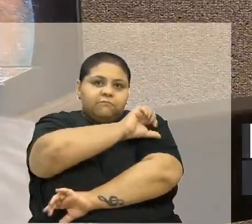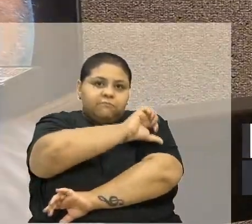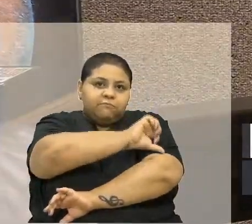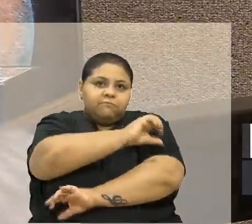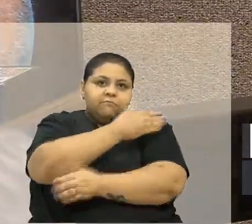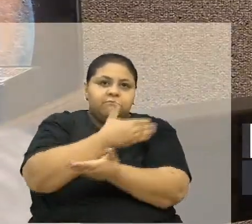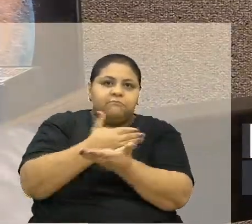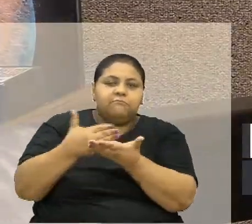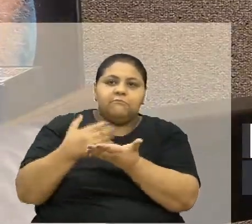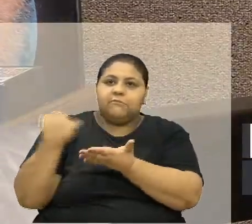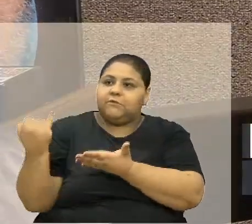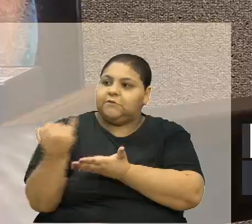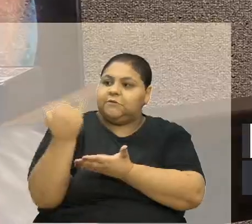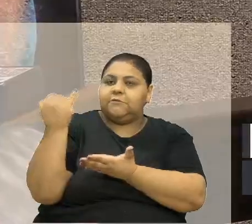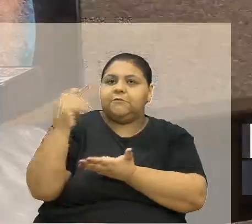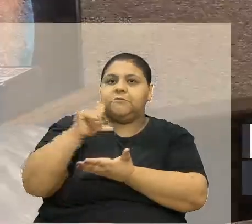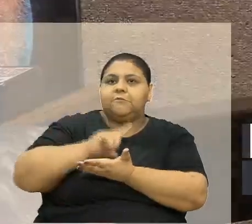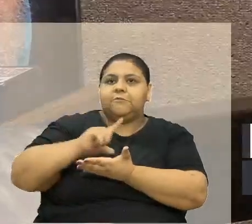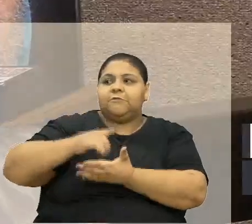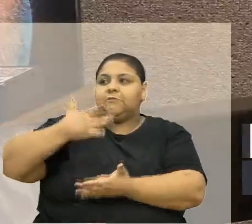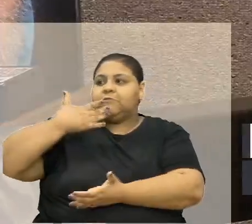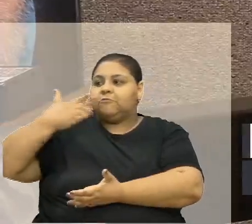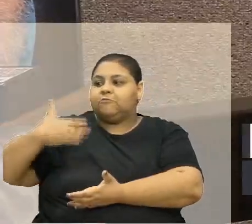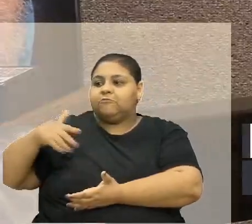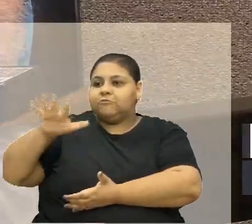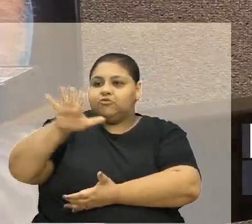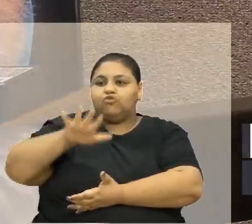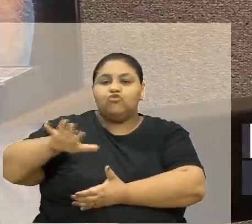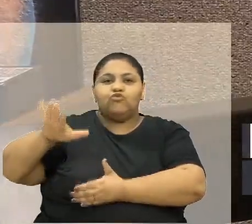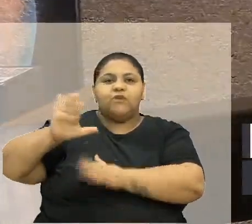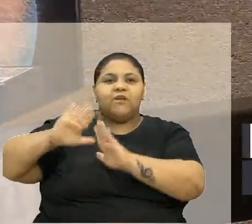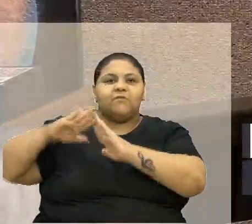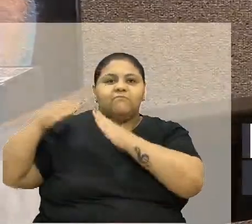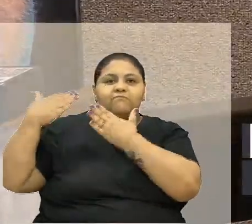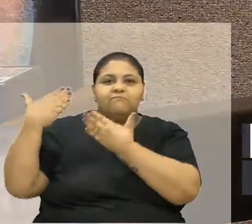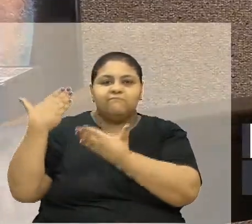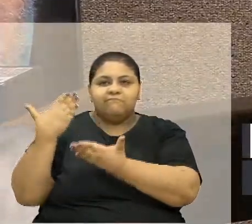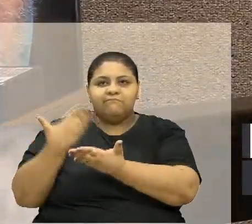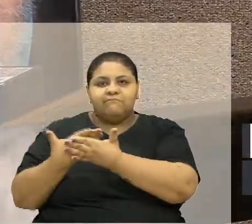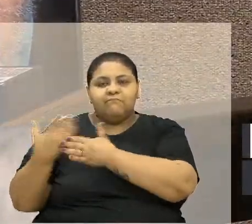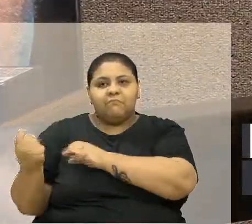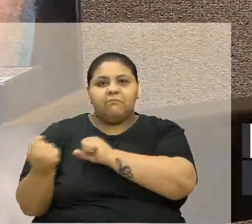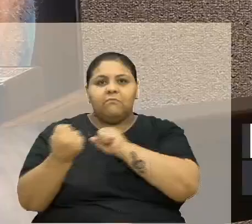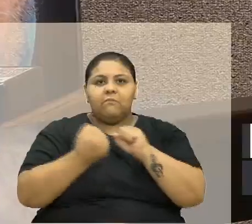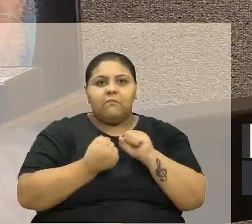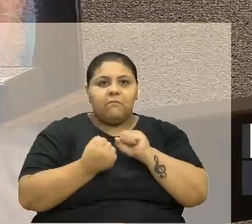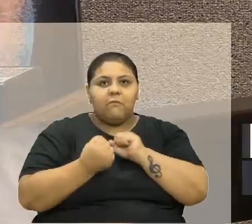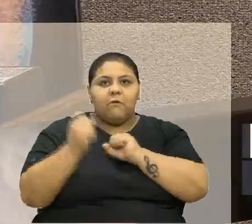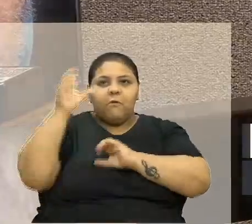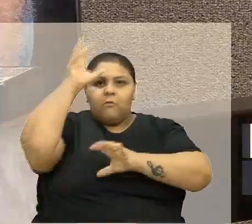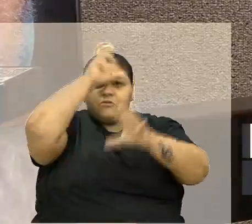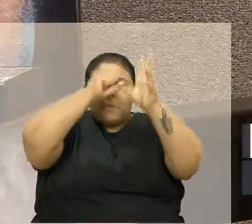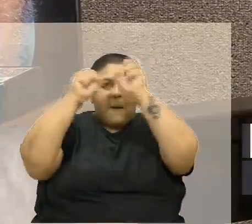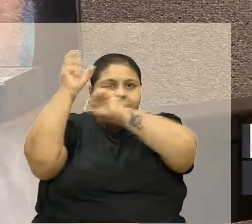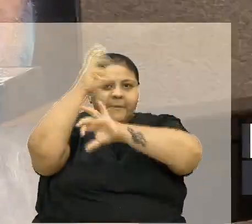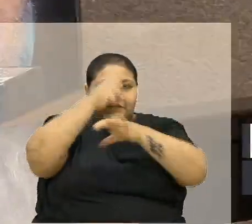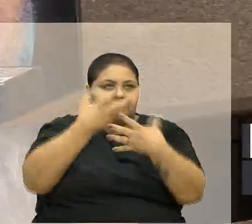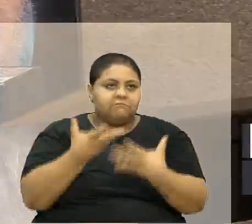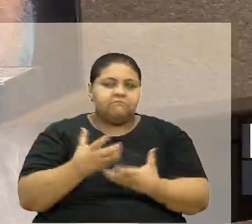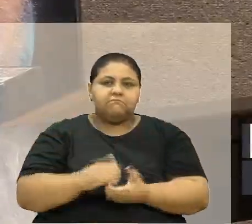que tem essas crianças estar no ambiente escolar, onde elas possam aprender, onde elas